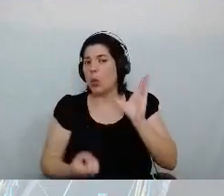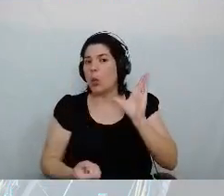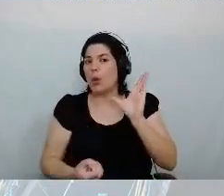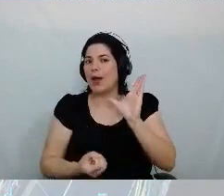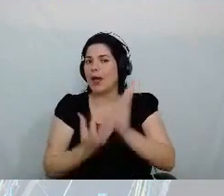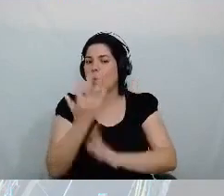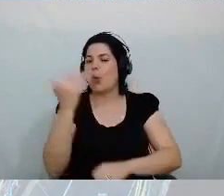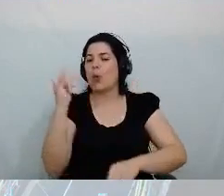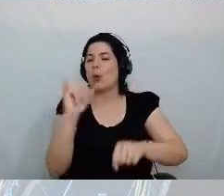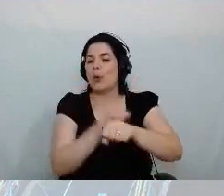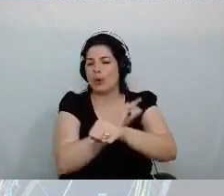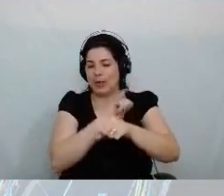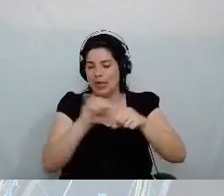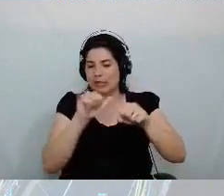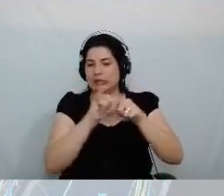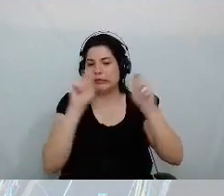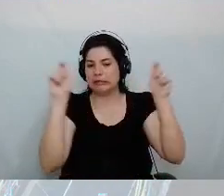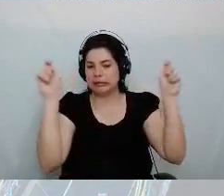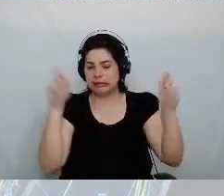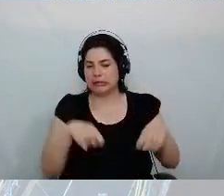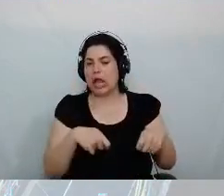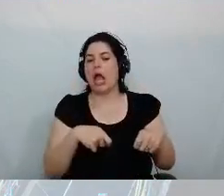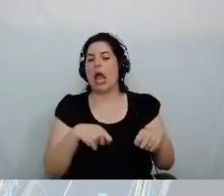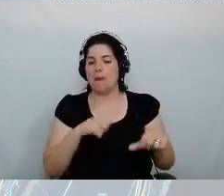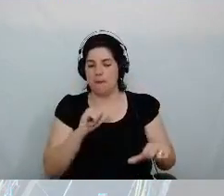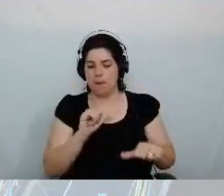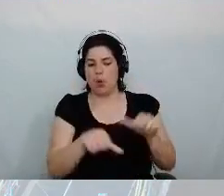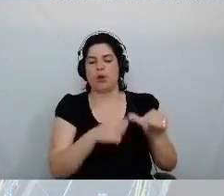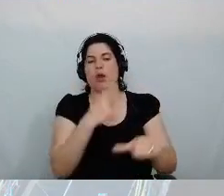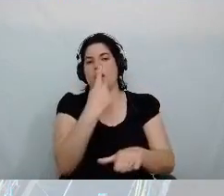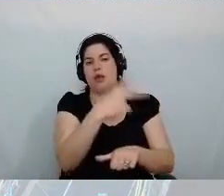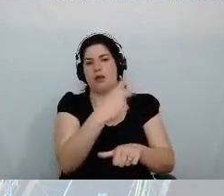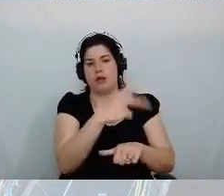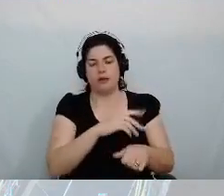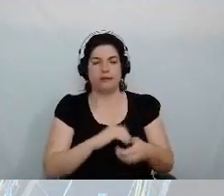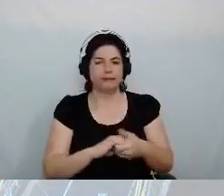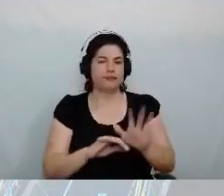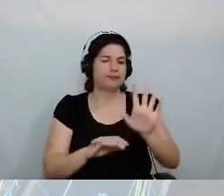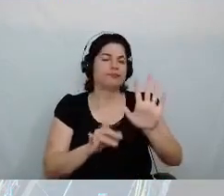sair das objeções. Certo? Vou dar um exemplo.